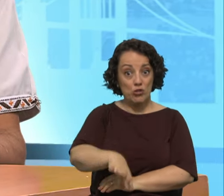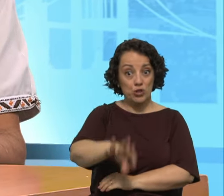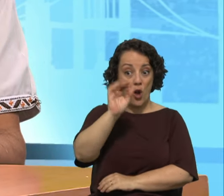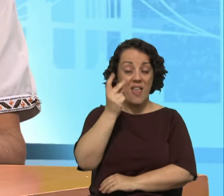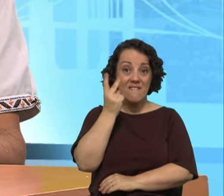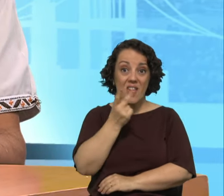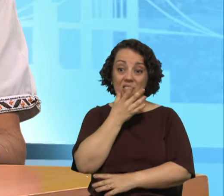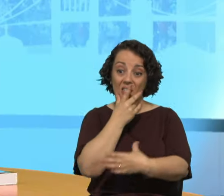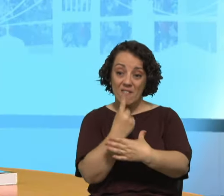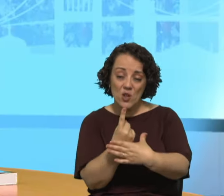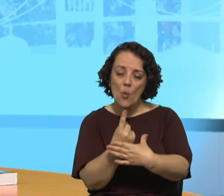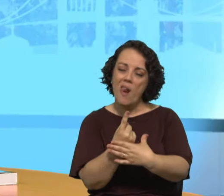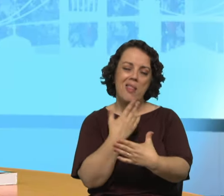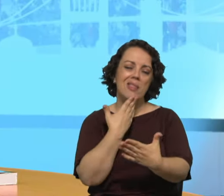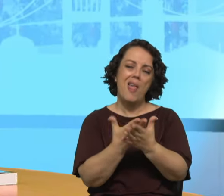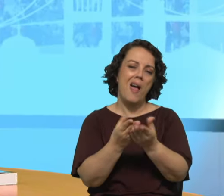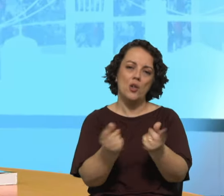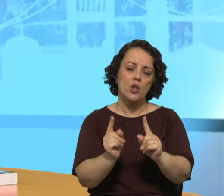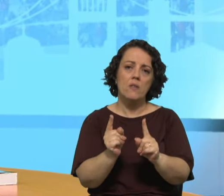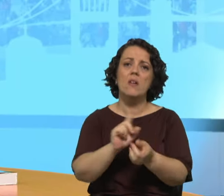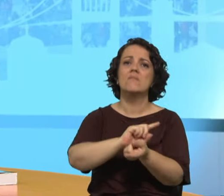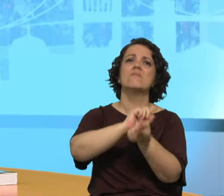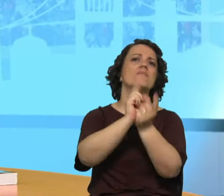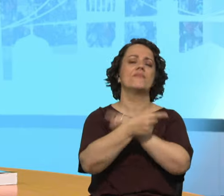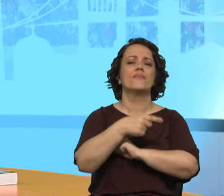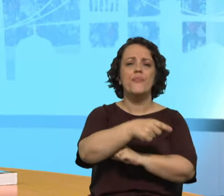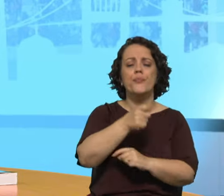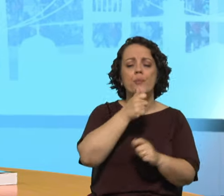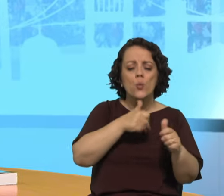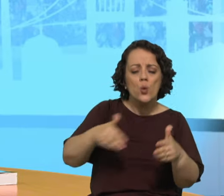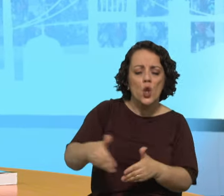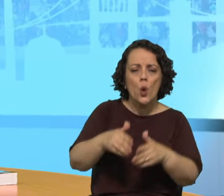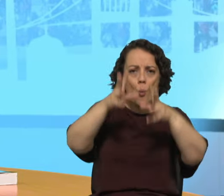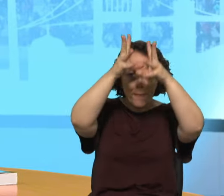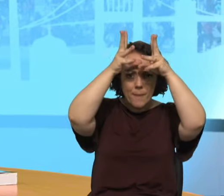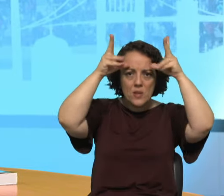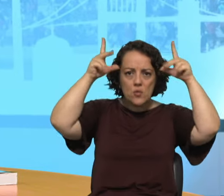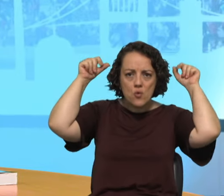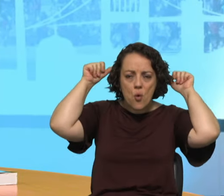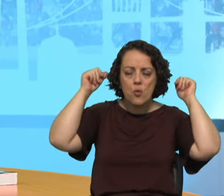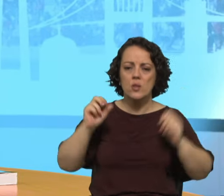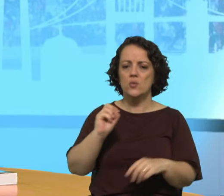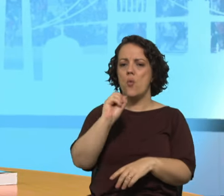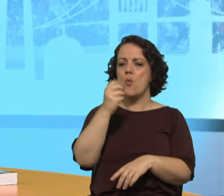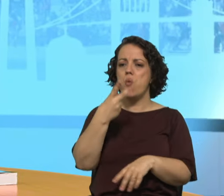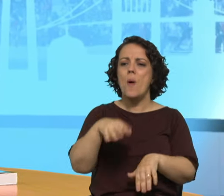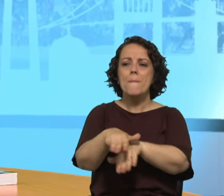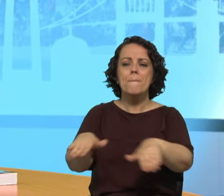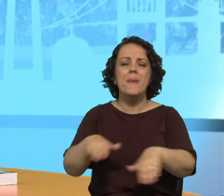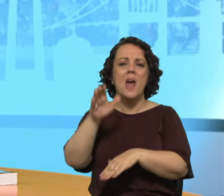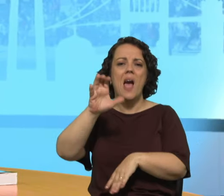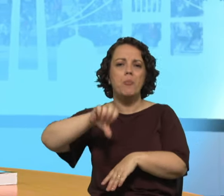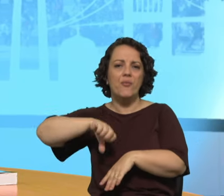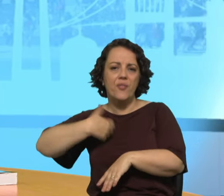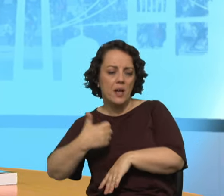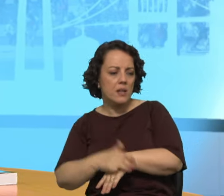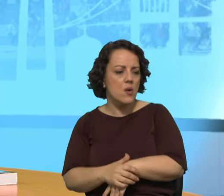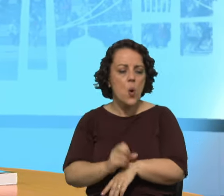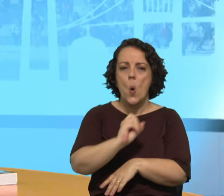geografias como a América Latina quem sobe o Rio Amazonas por exemplo ou quem entra nas praias de Cabo Verde ou quem